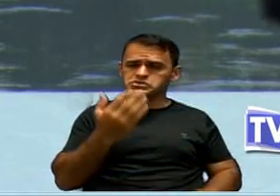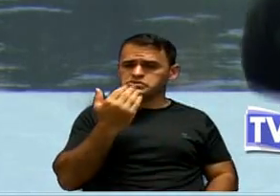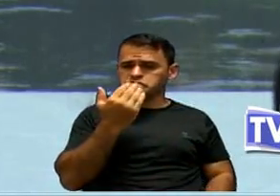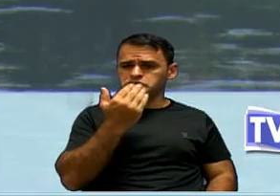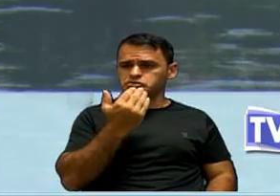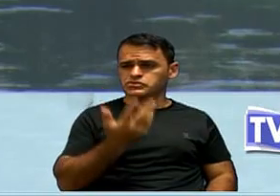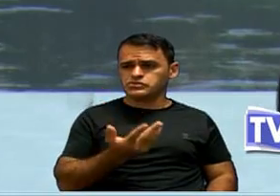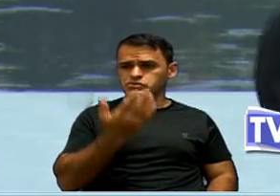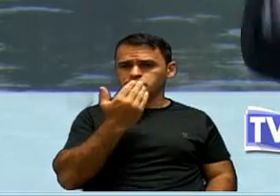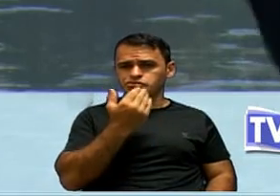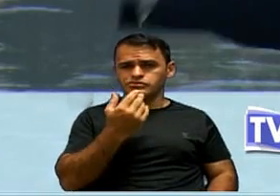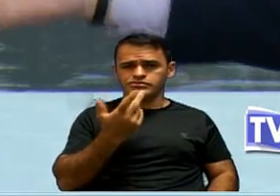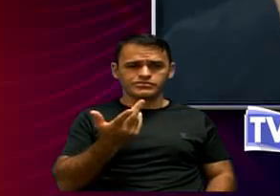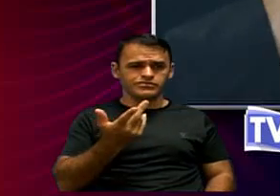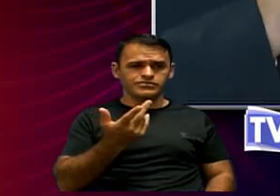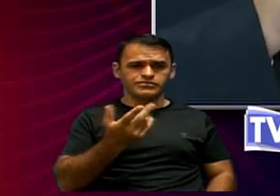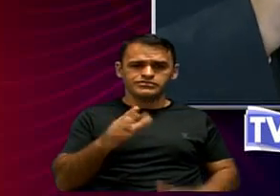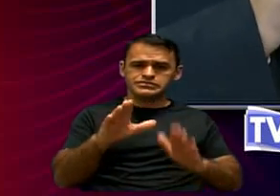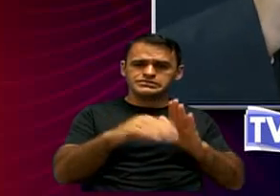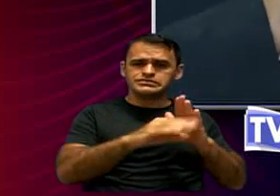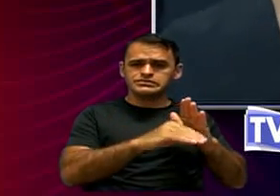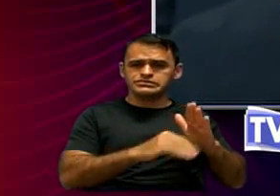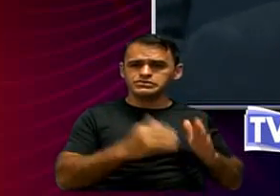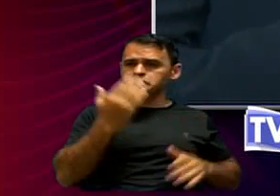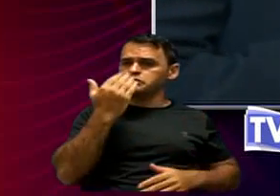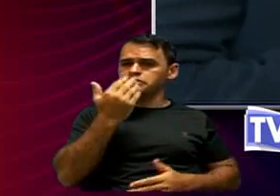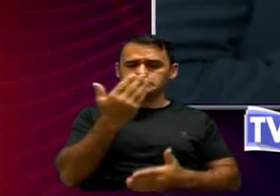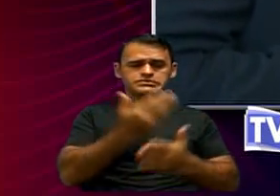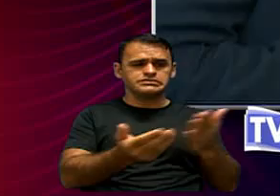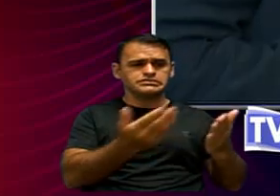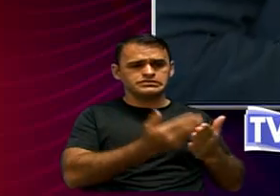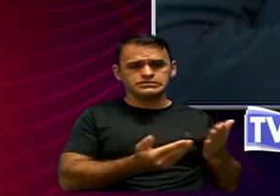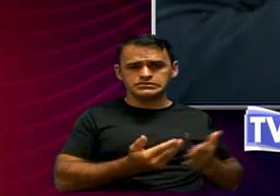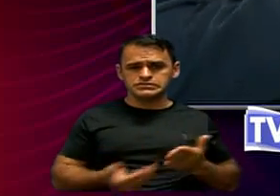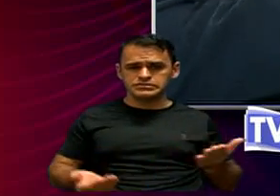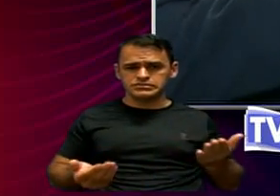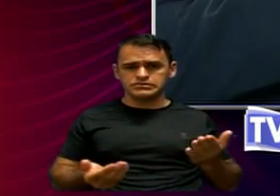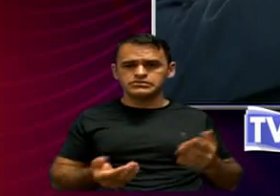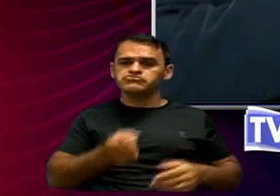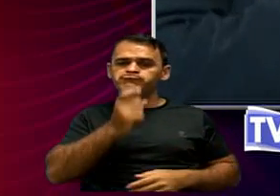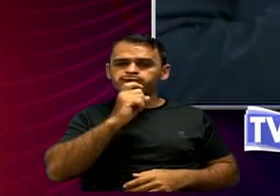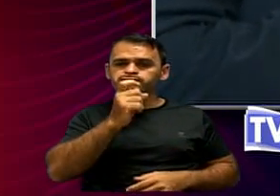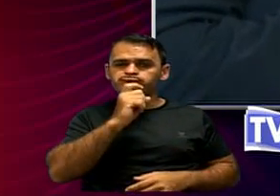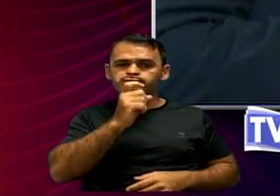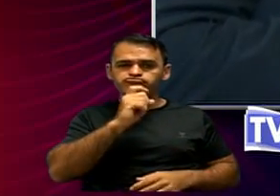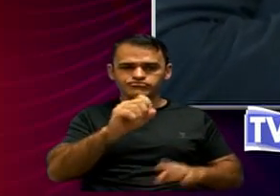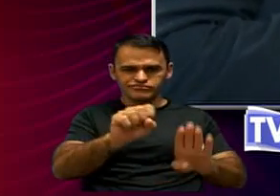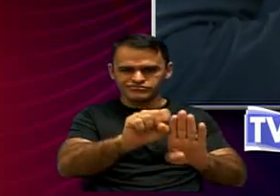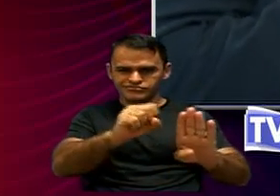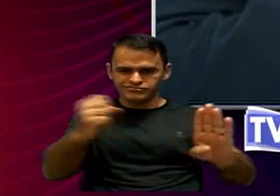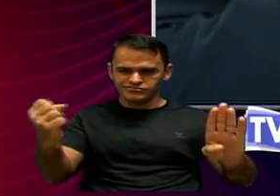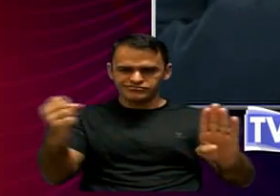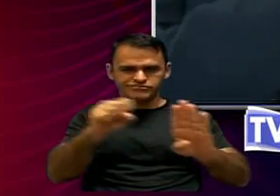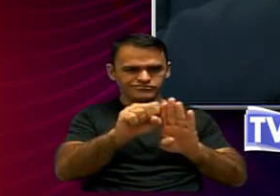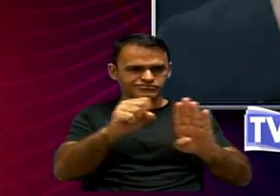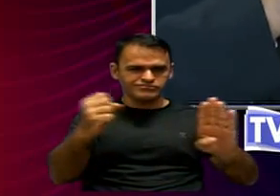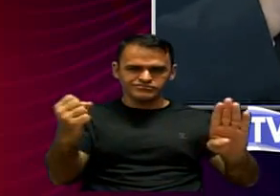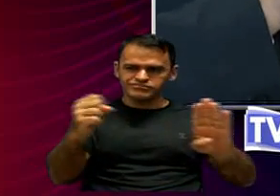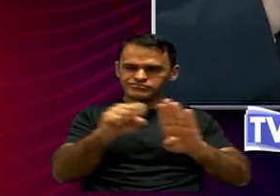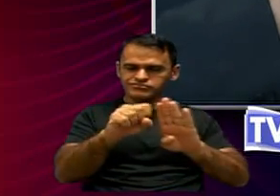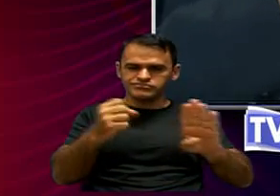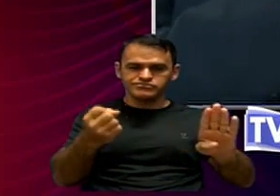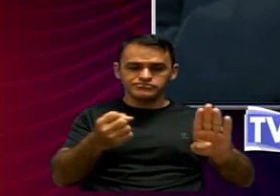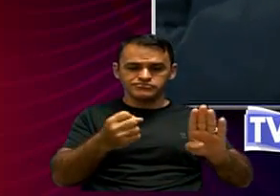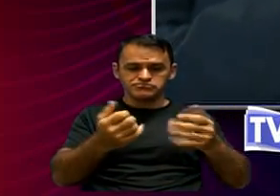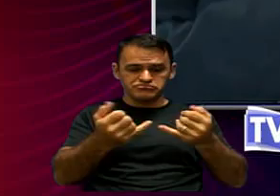tenha perde alimento aos professores, essa comida perde. Isso porque aí, não fica isso sem. Que eu ia falar, senhor presidente. Então, lousas digitais ficam sem